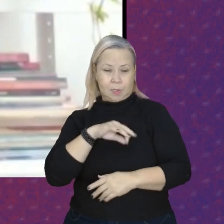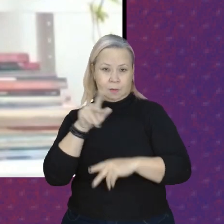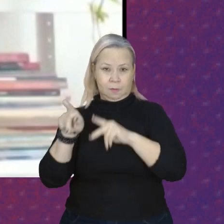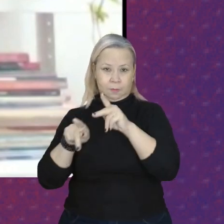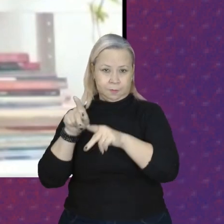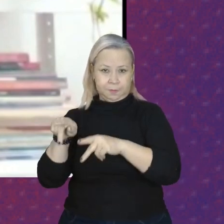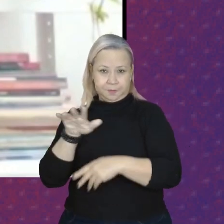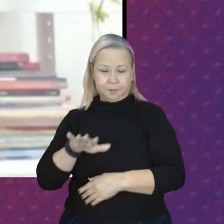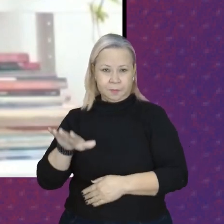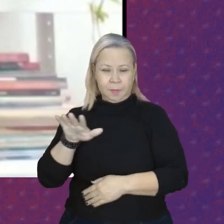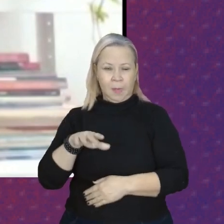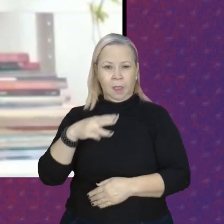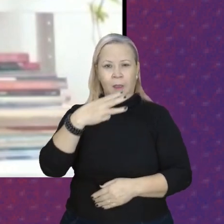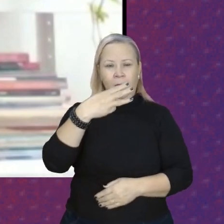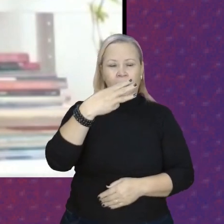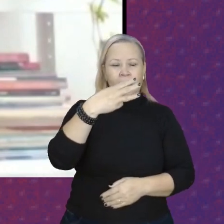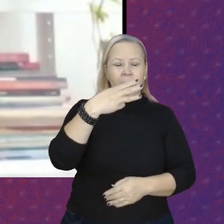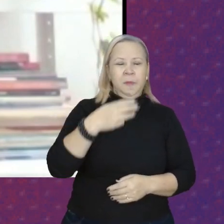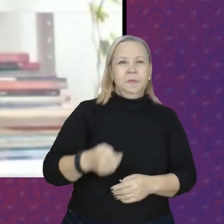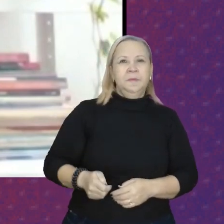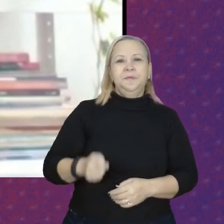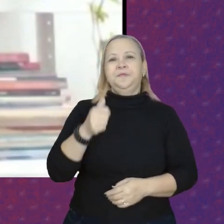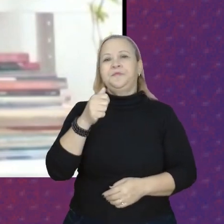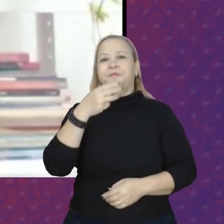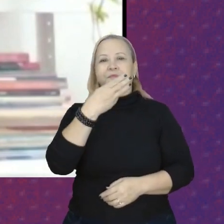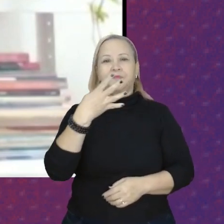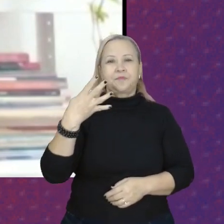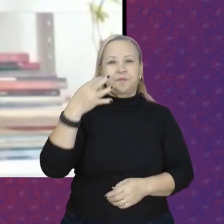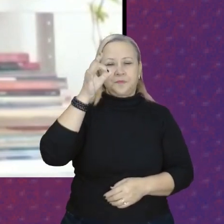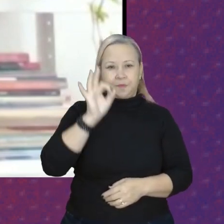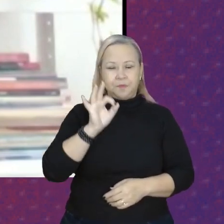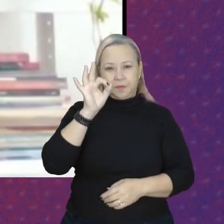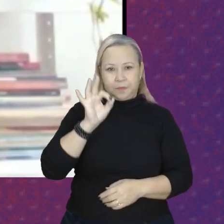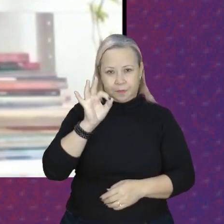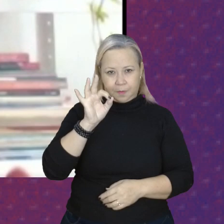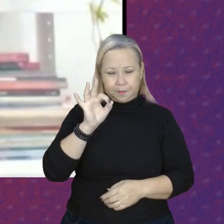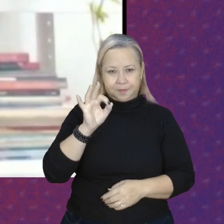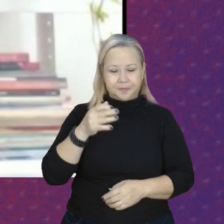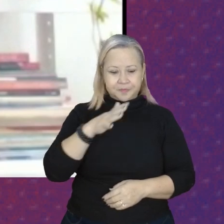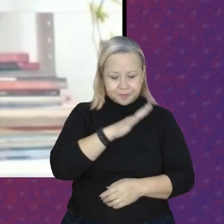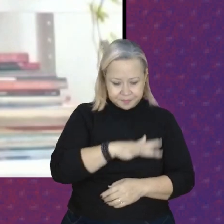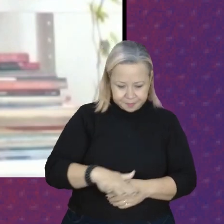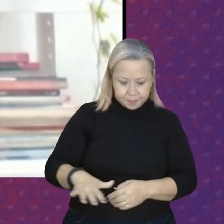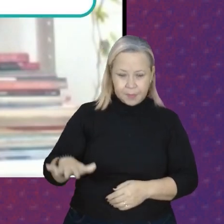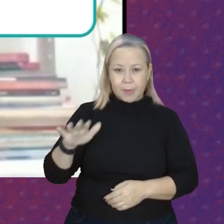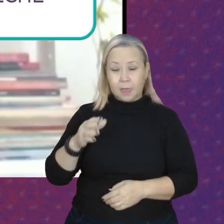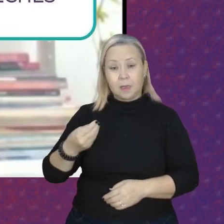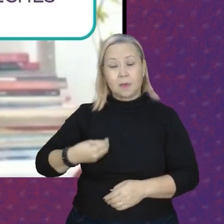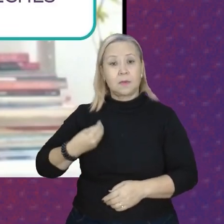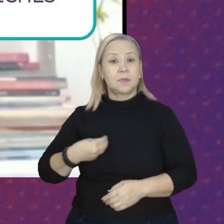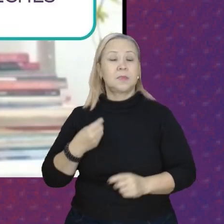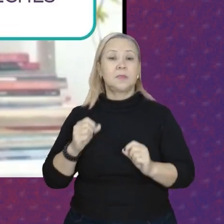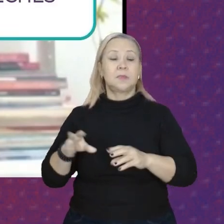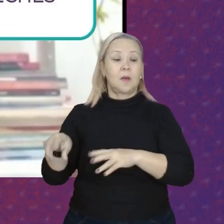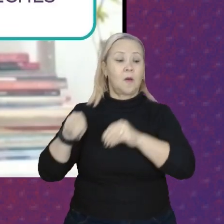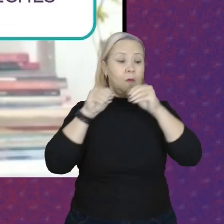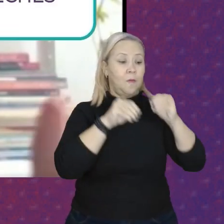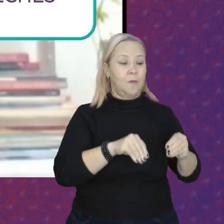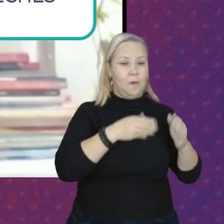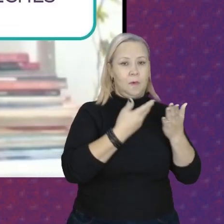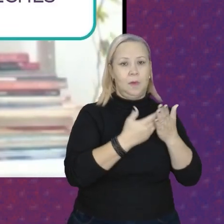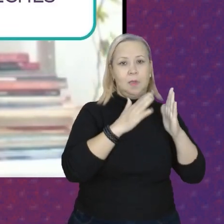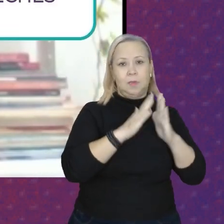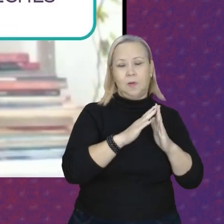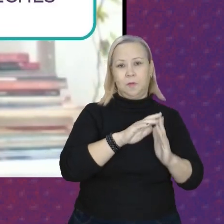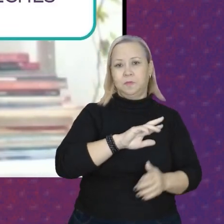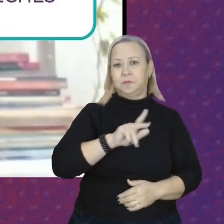população, quase 34% das crianças estão fora da escola porque